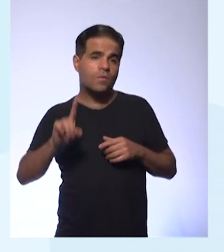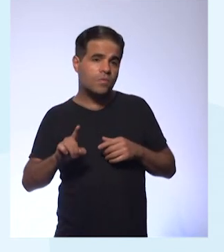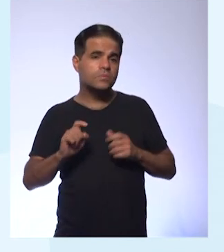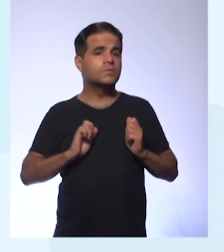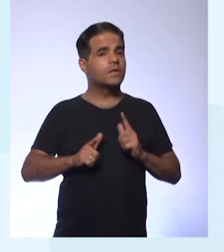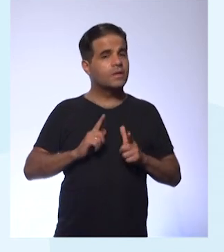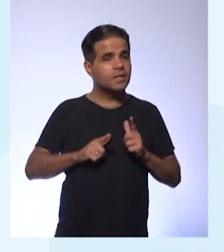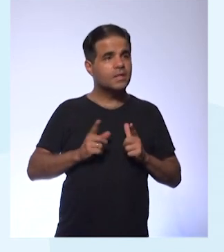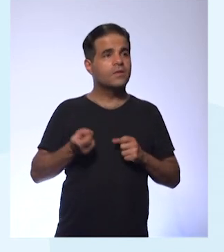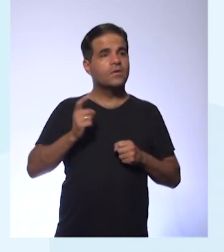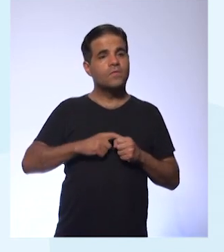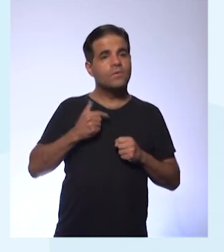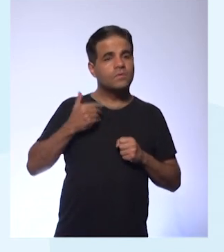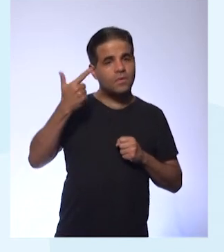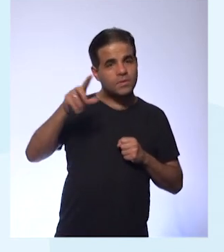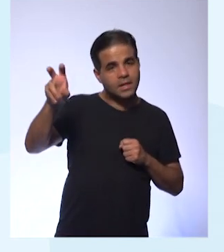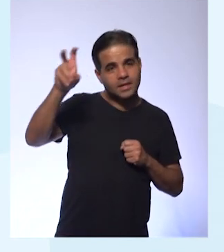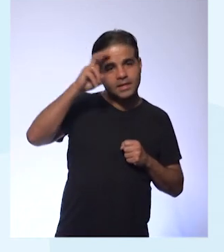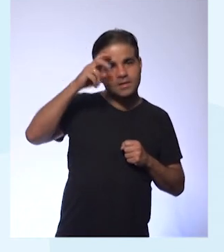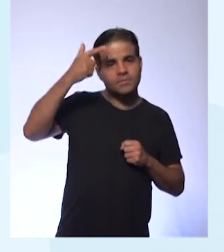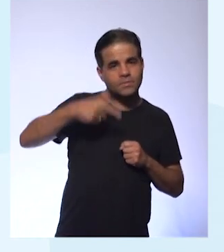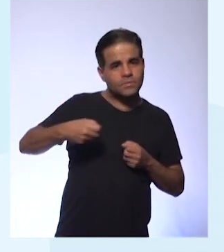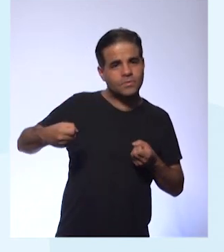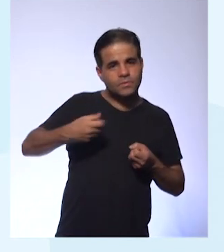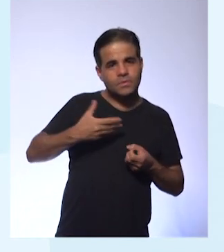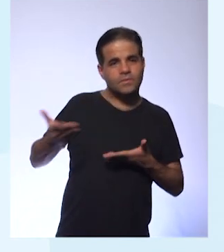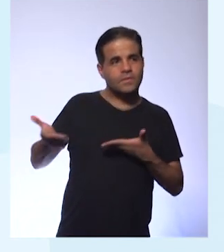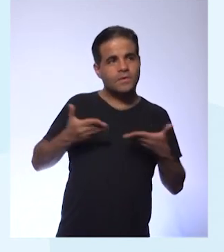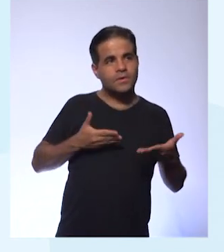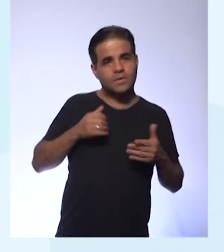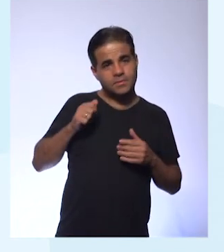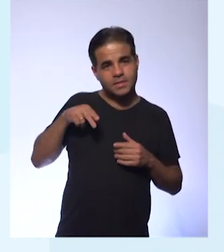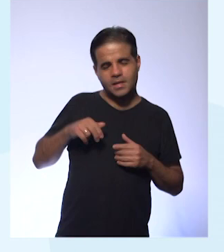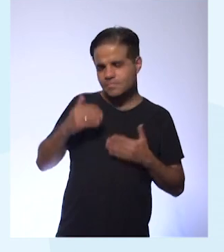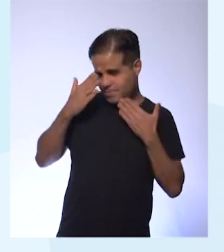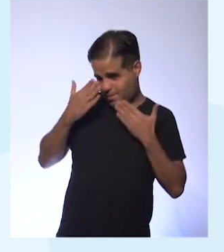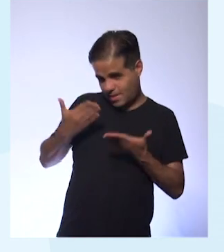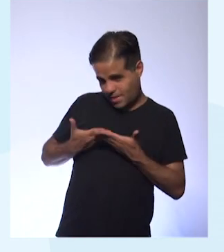link, eu volto na quinta-feira com um novo convidado, Deia,